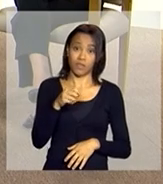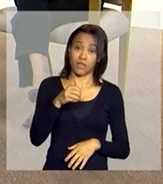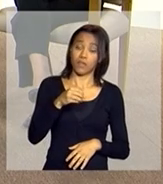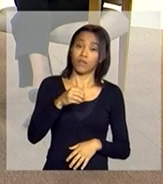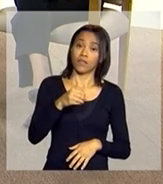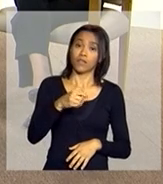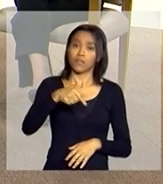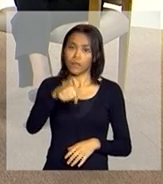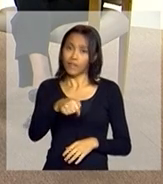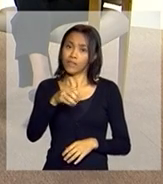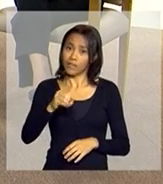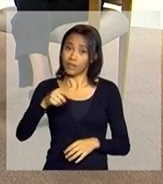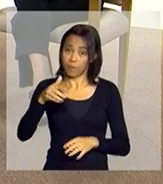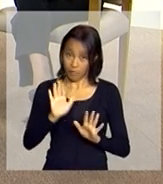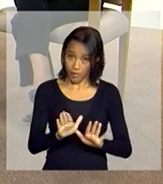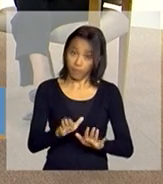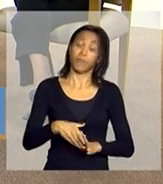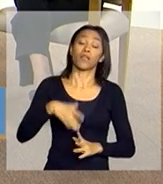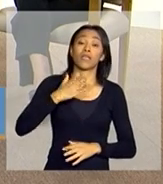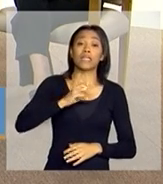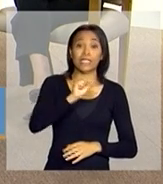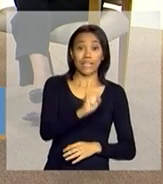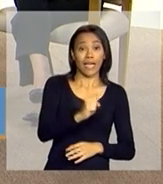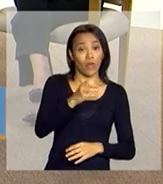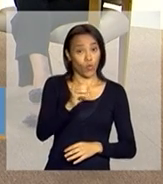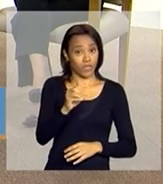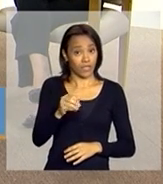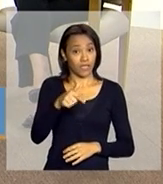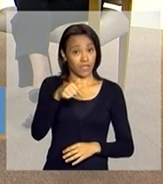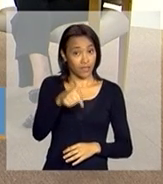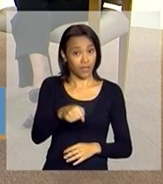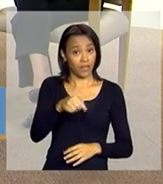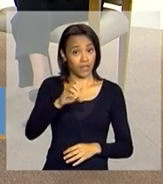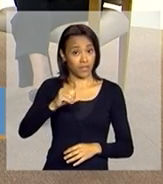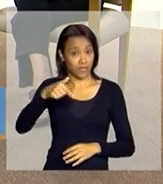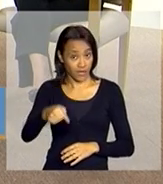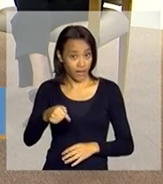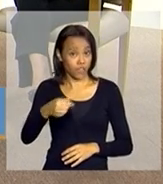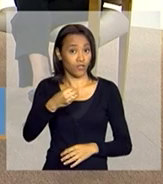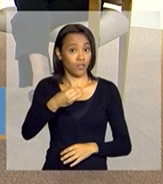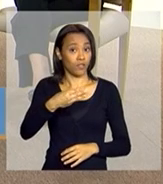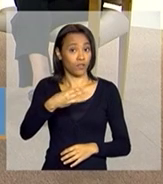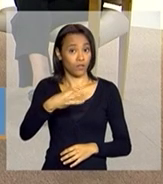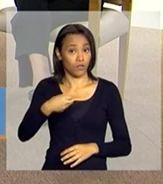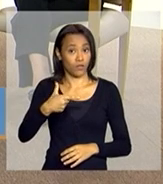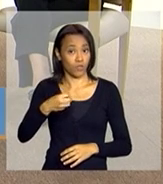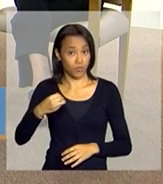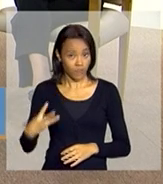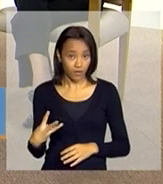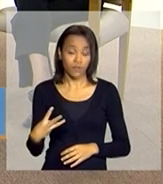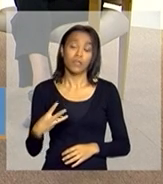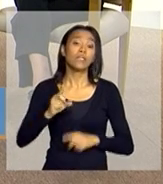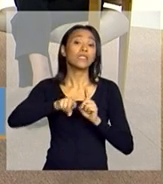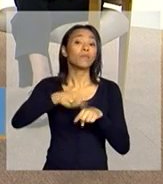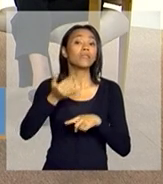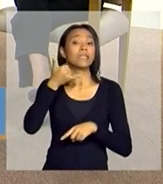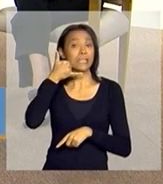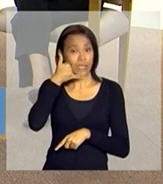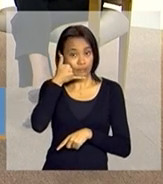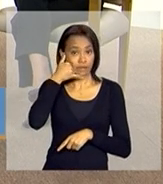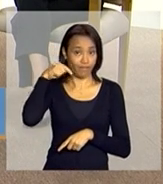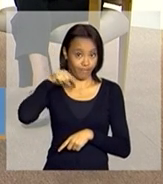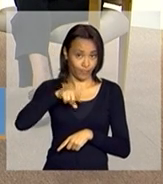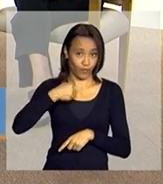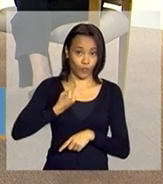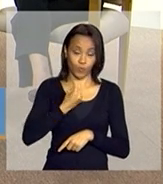2003 Então vamos lá 0800 707 2003 2003 ao ligar pro 0800